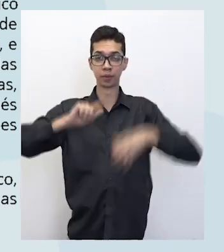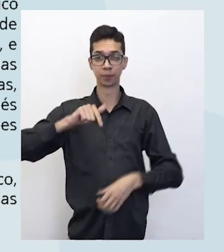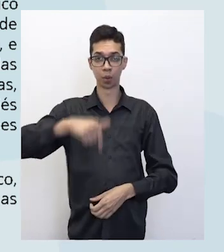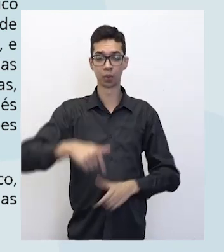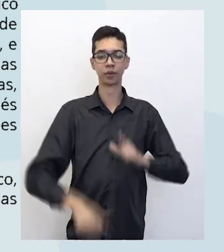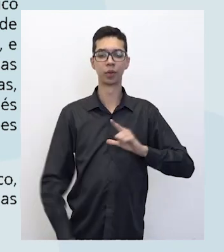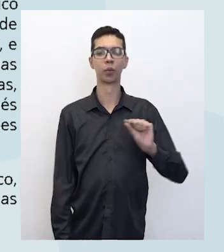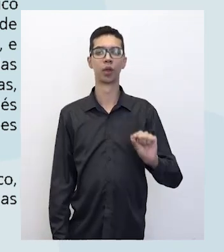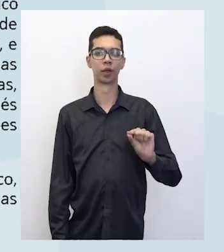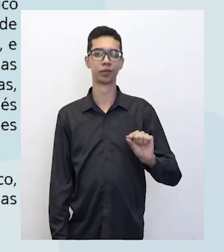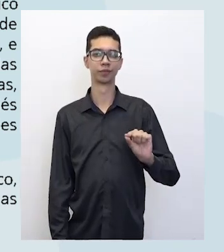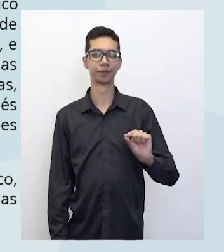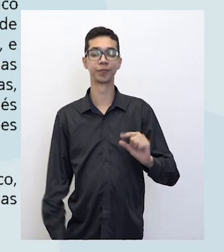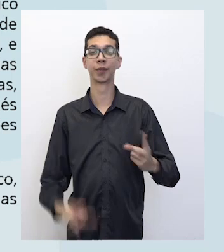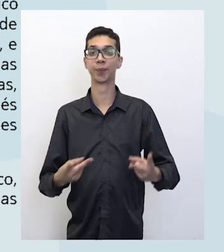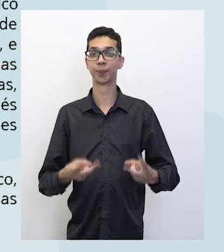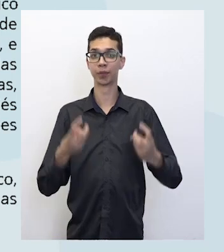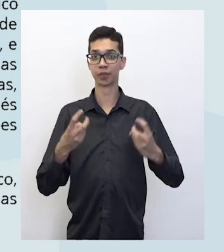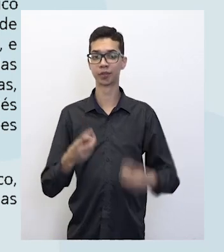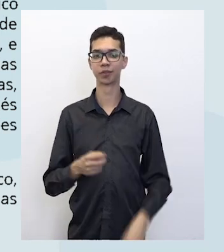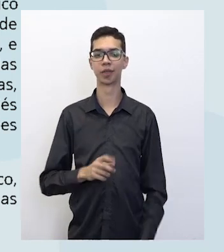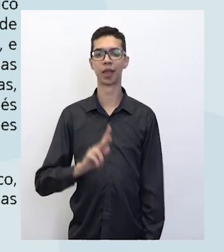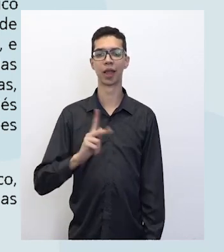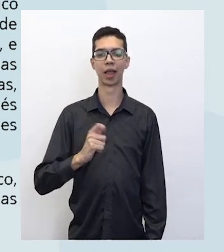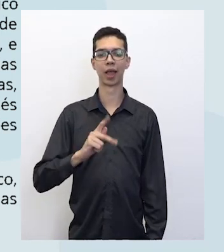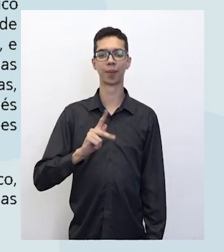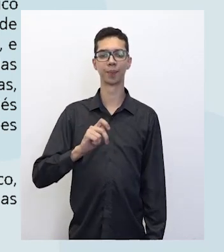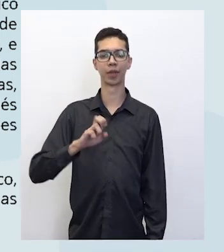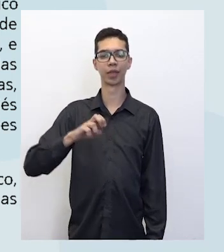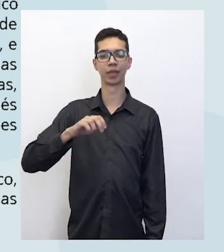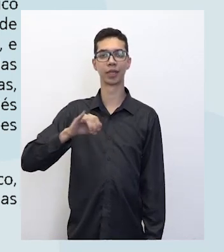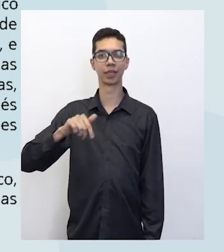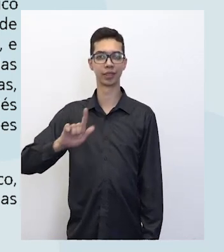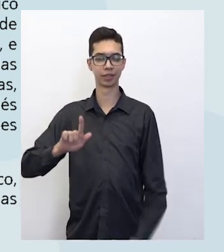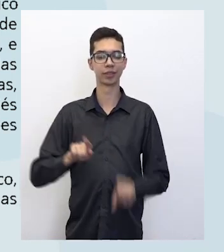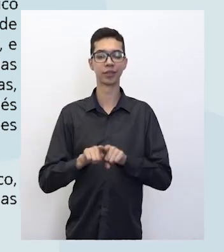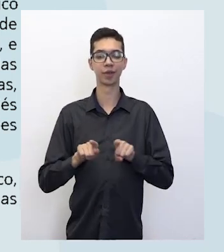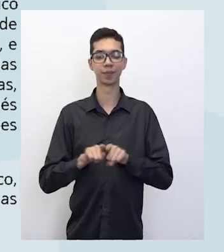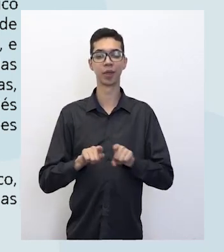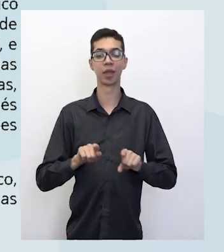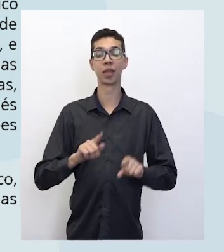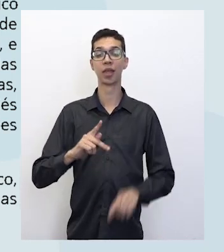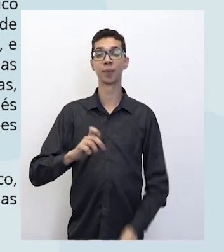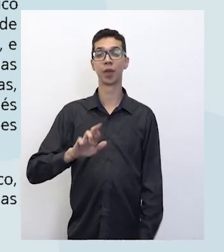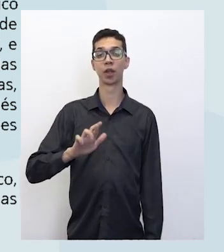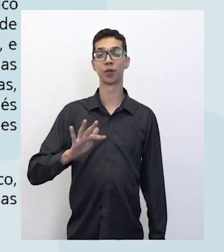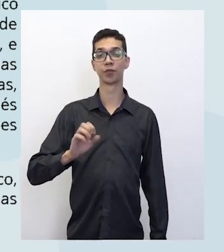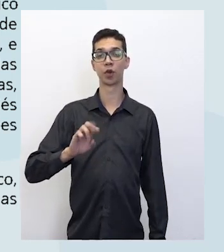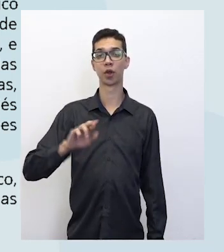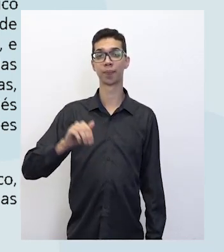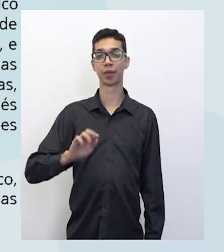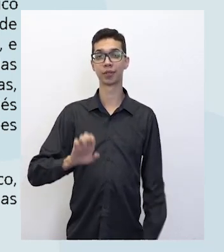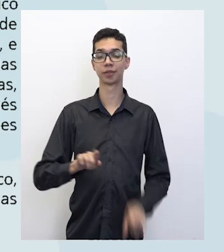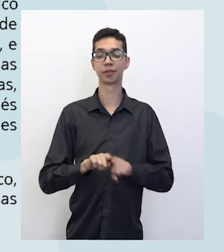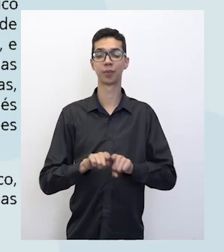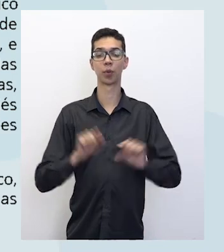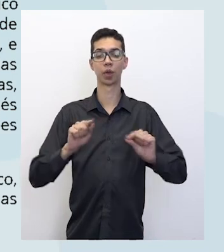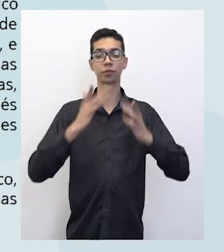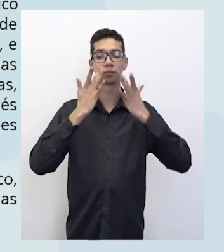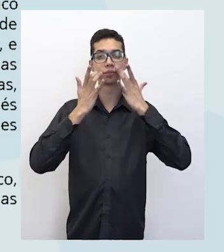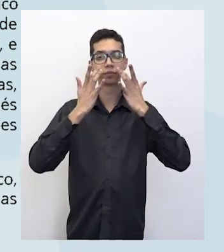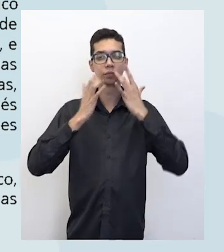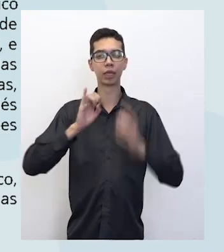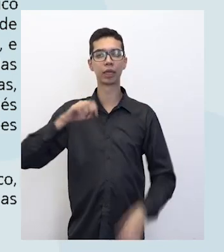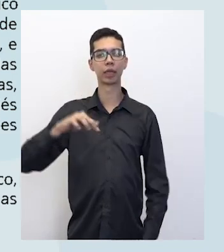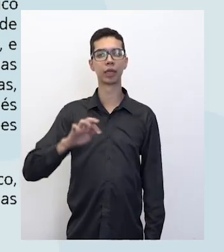estilos, como as performances, o happening e a intervenção cênica. Então, gente, olha só, vamos entender um pouquinho essa questão do teatro